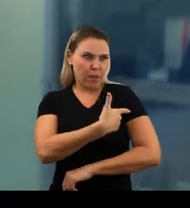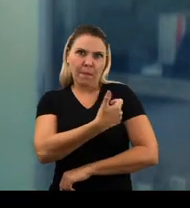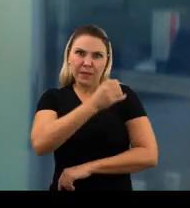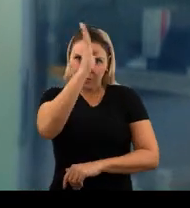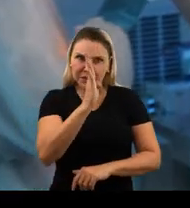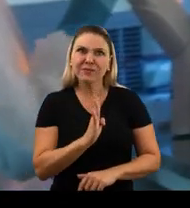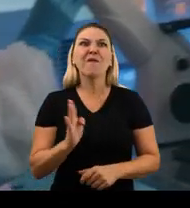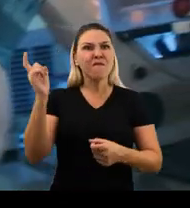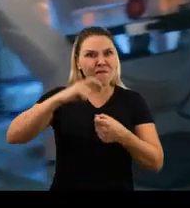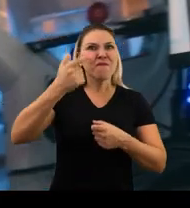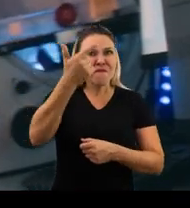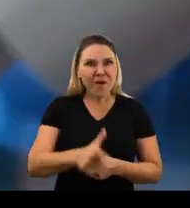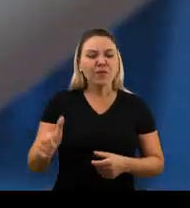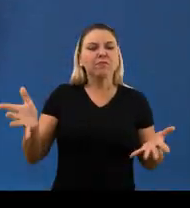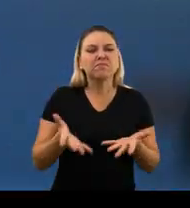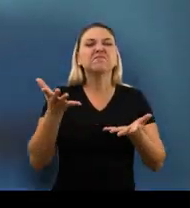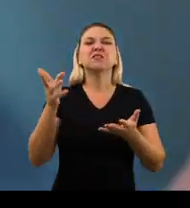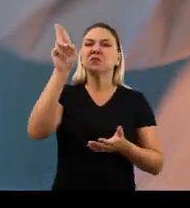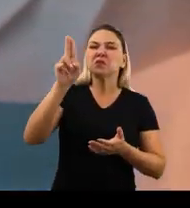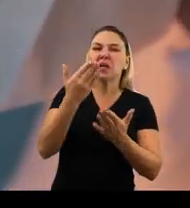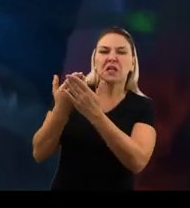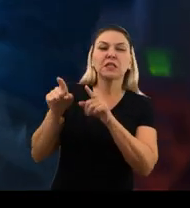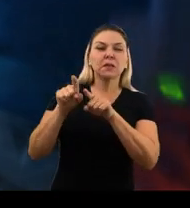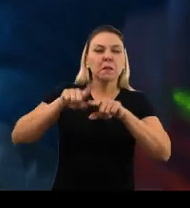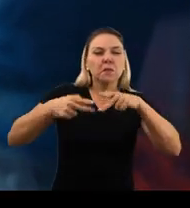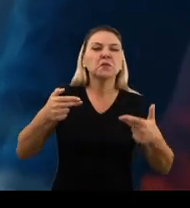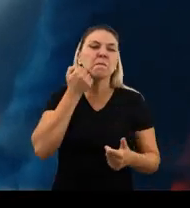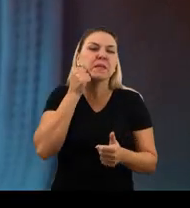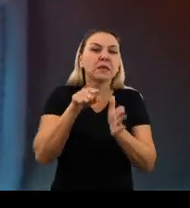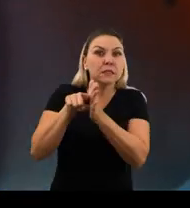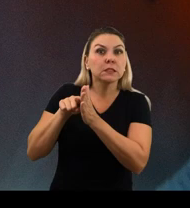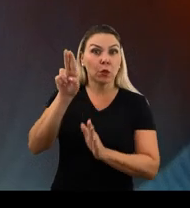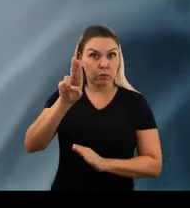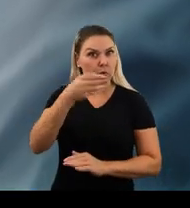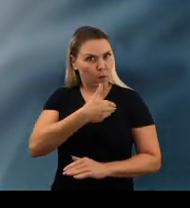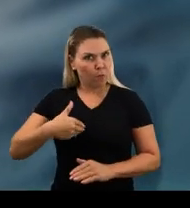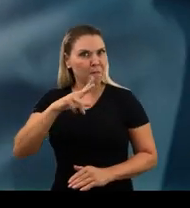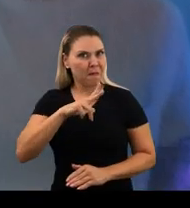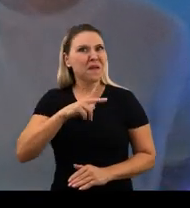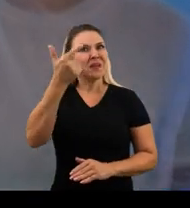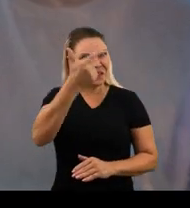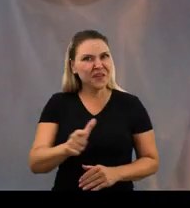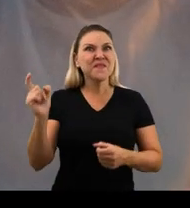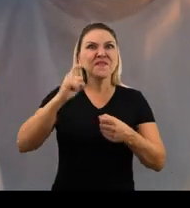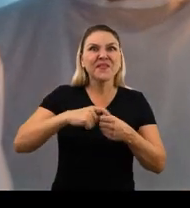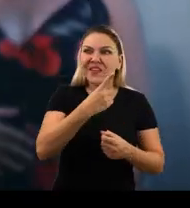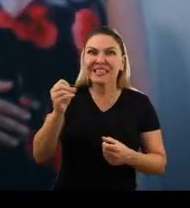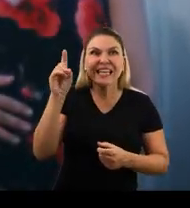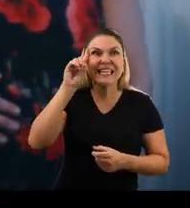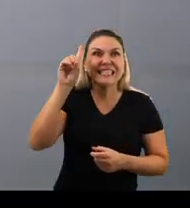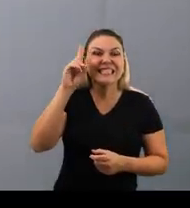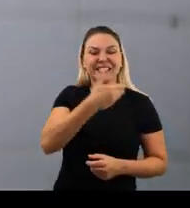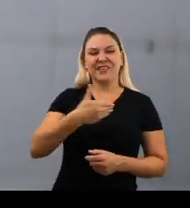com força total. O incentivo ao ensino superior e à produção científica nas universidades públicas e privadas voltou. 100